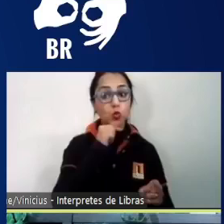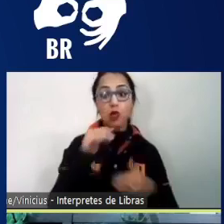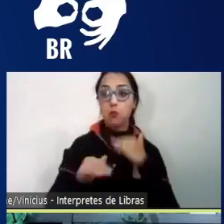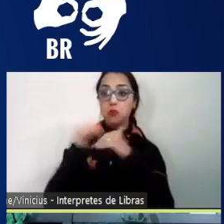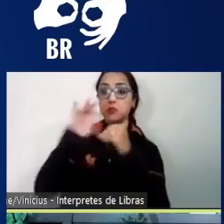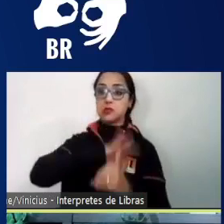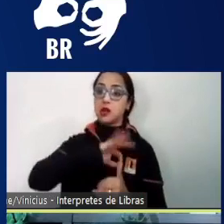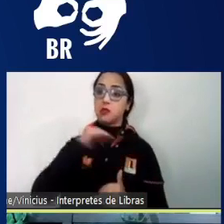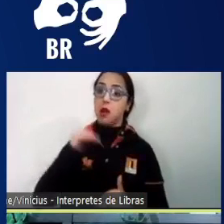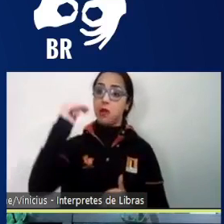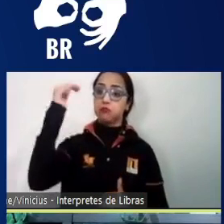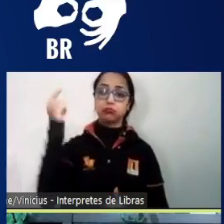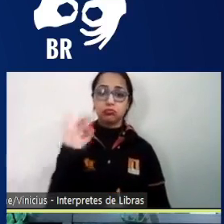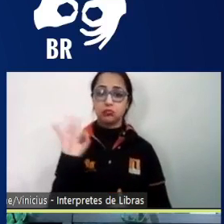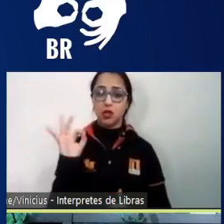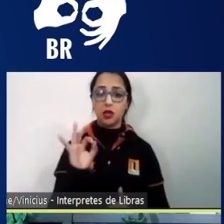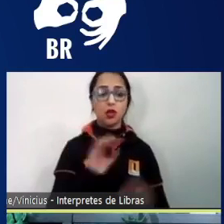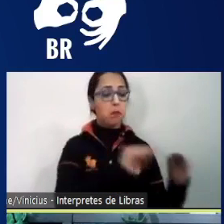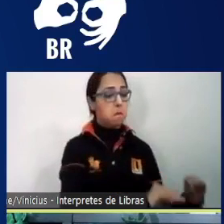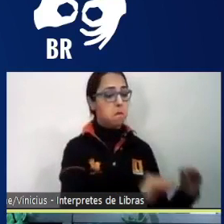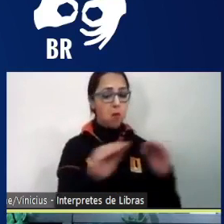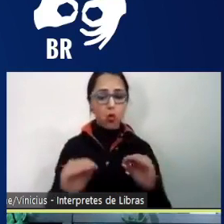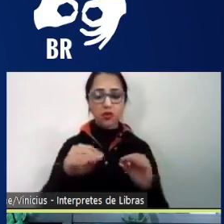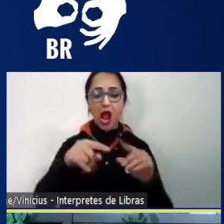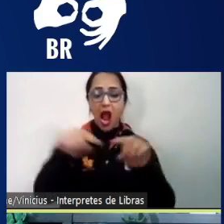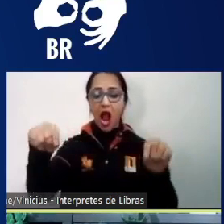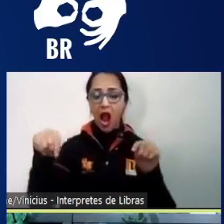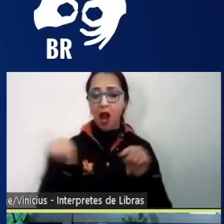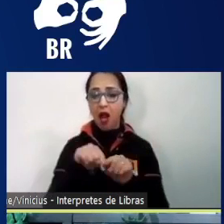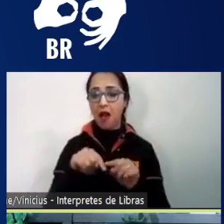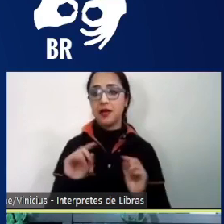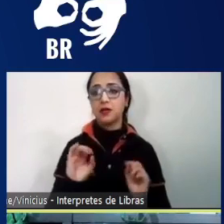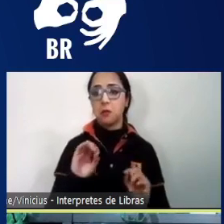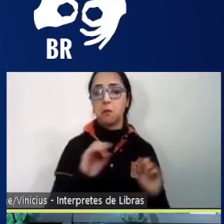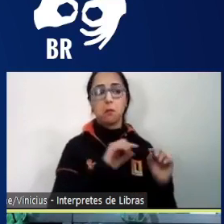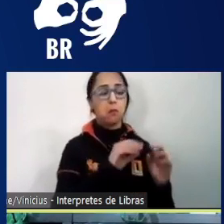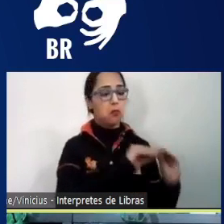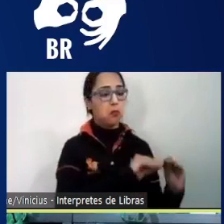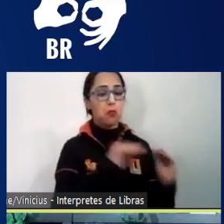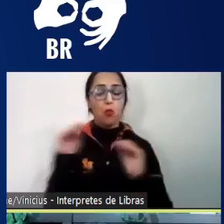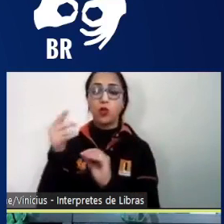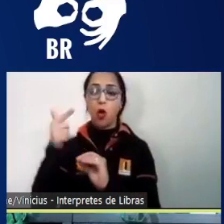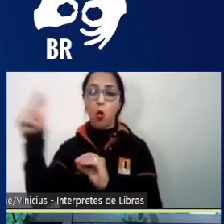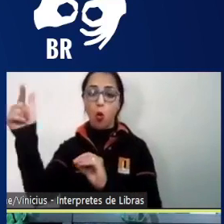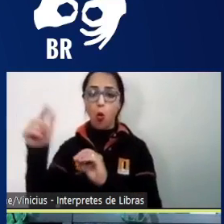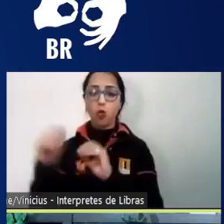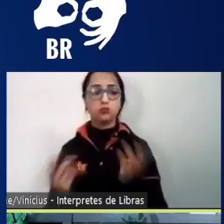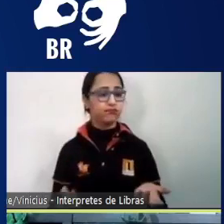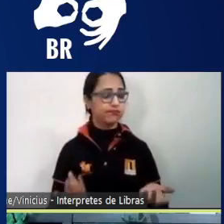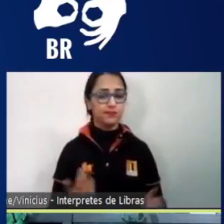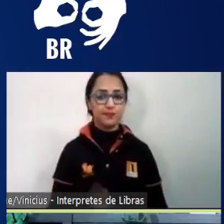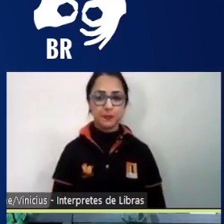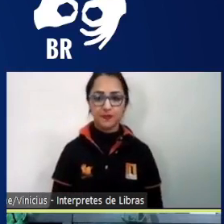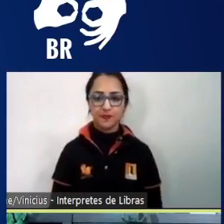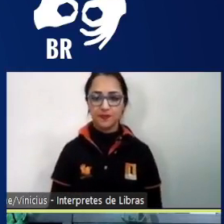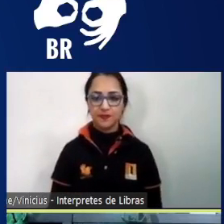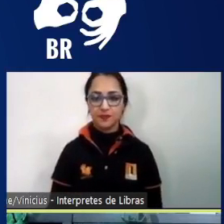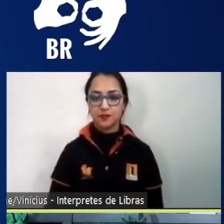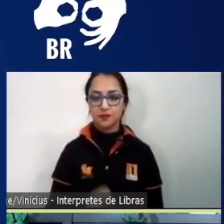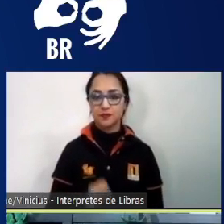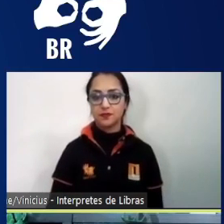carreira, de uma transferência de unidade, né? Ouvindo esta